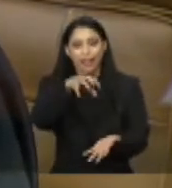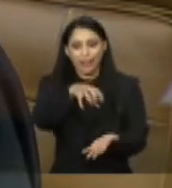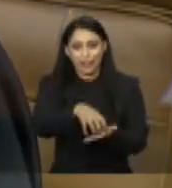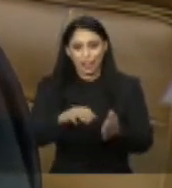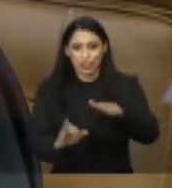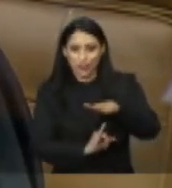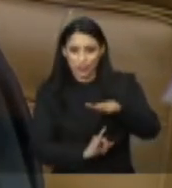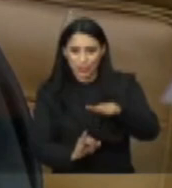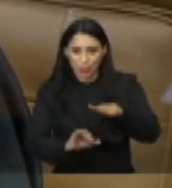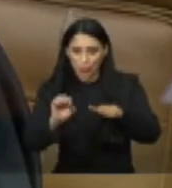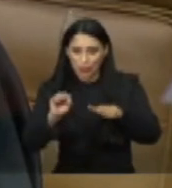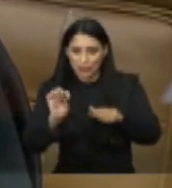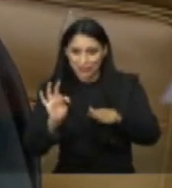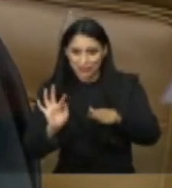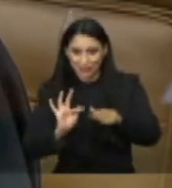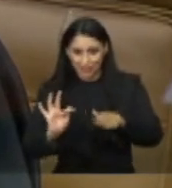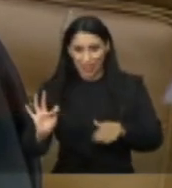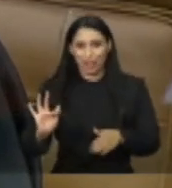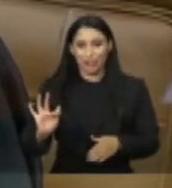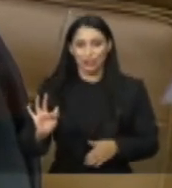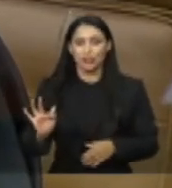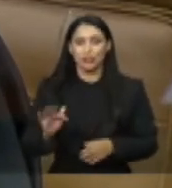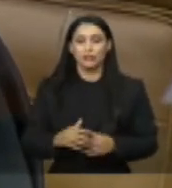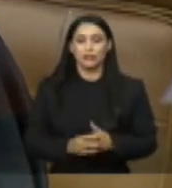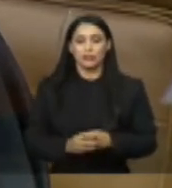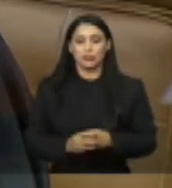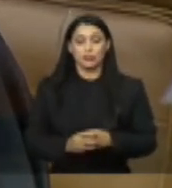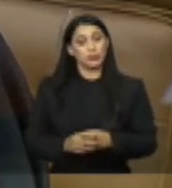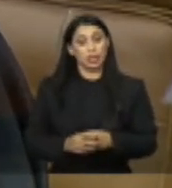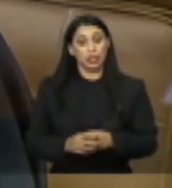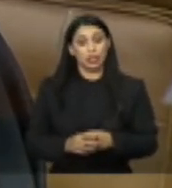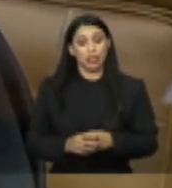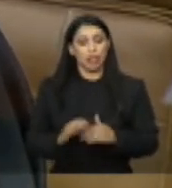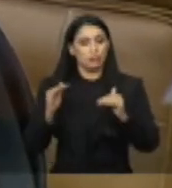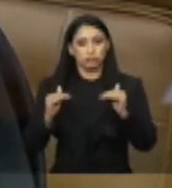Federal, que sobrepaira sobre todos nós.